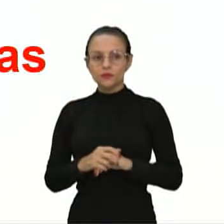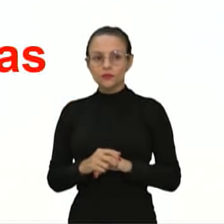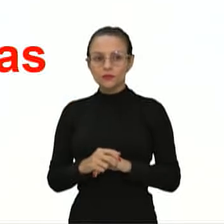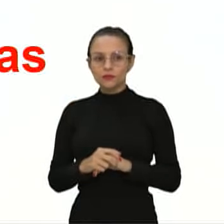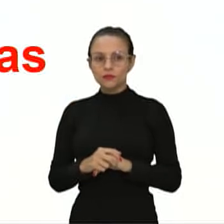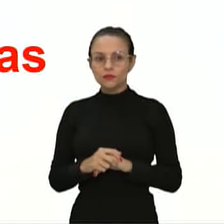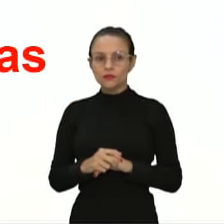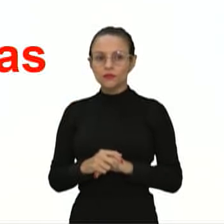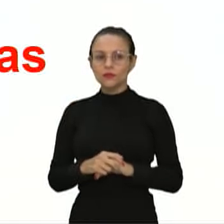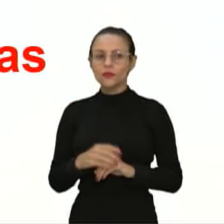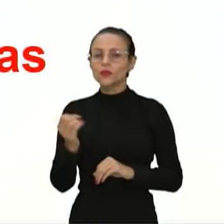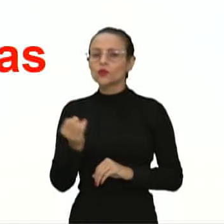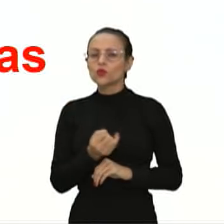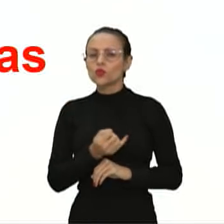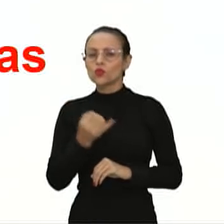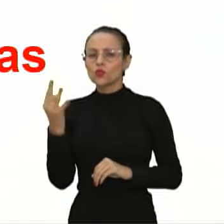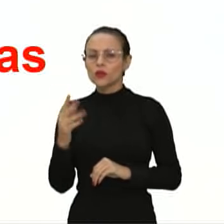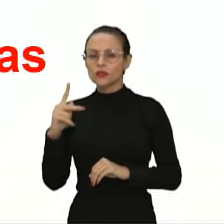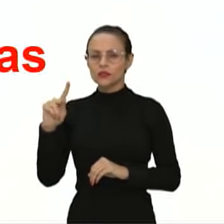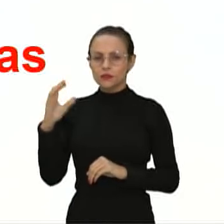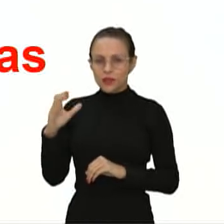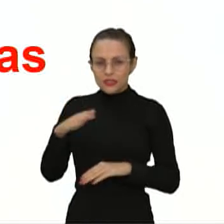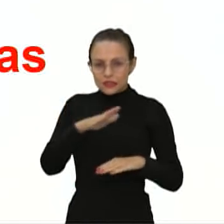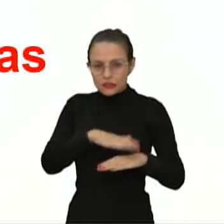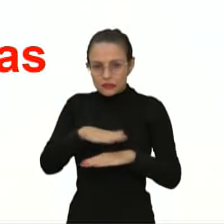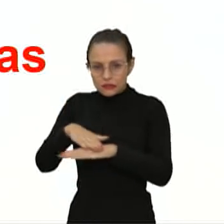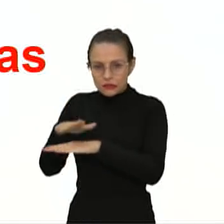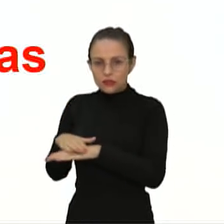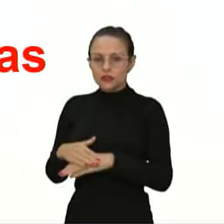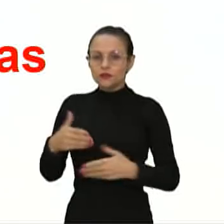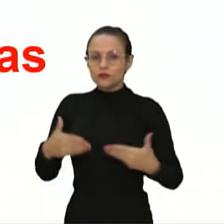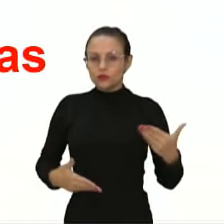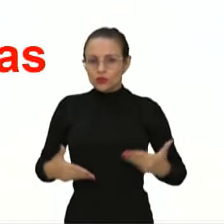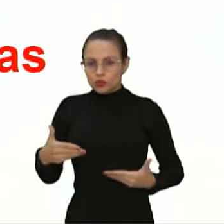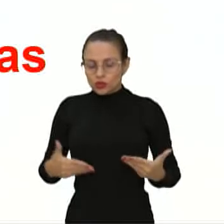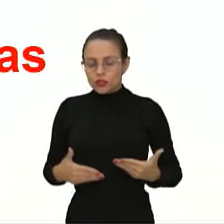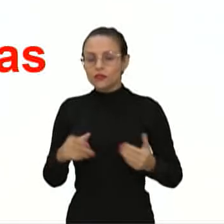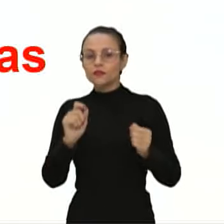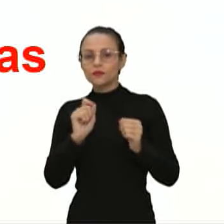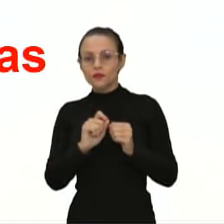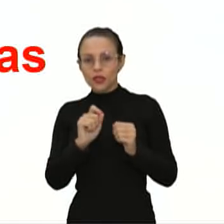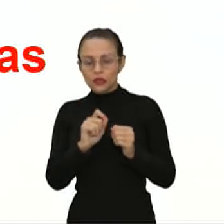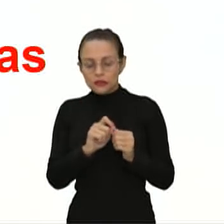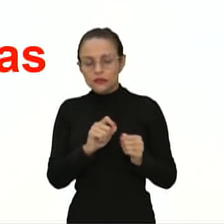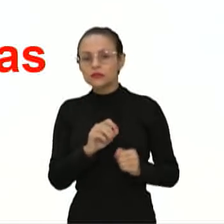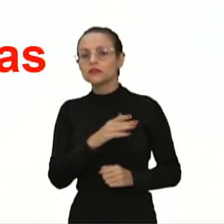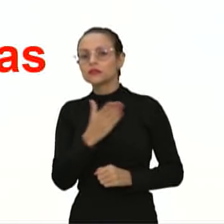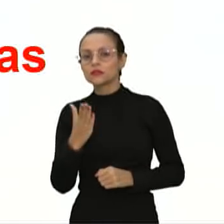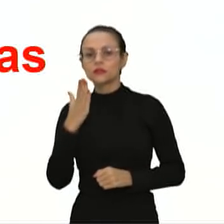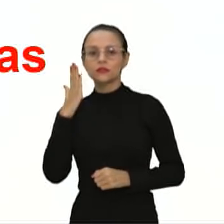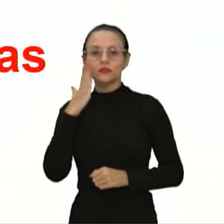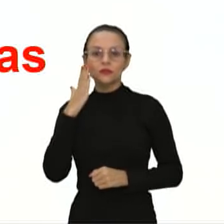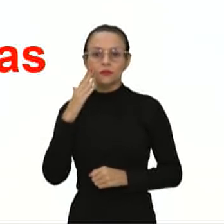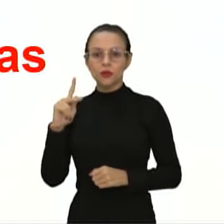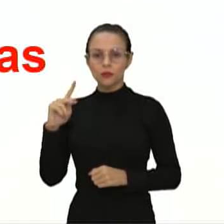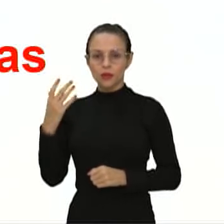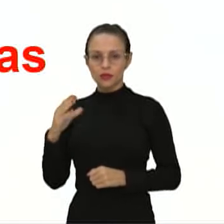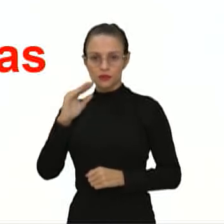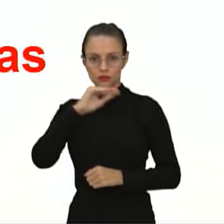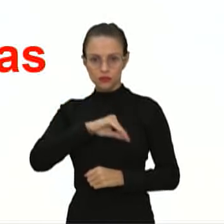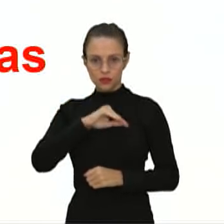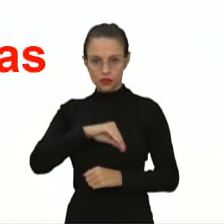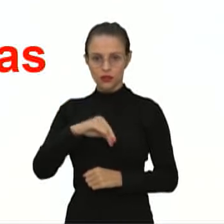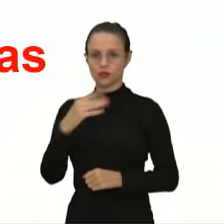peças foram produzidas pelos funcionários, sabendo que cada peça produzida, o valor recebido é de